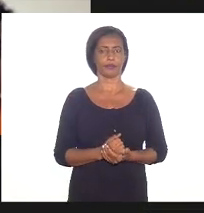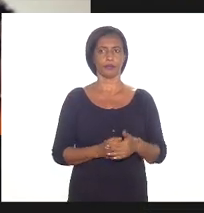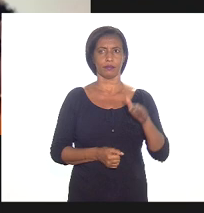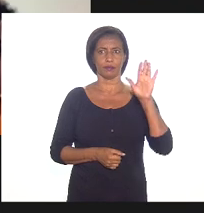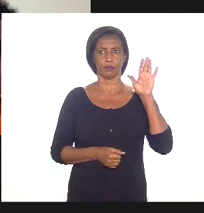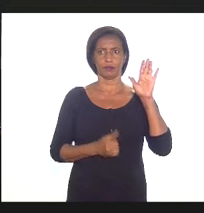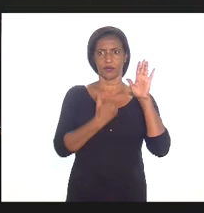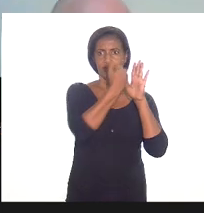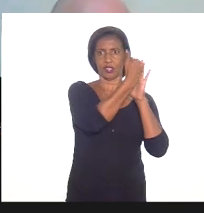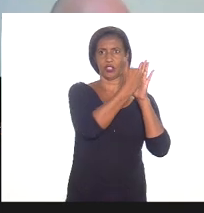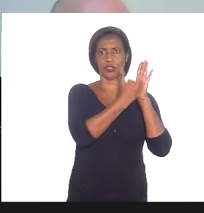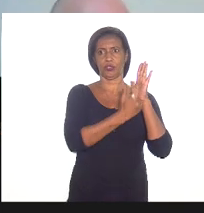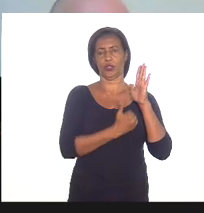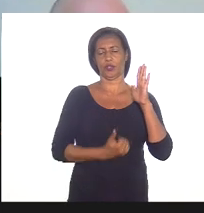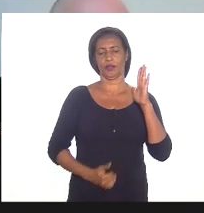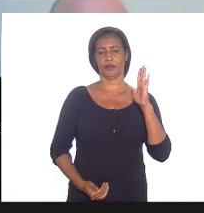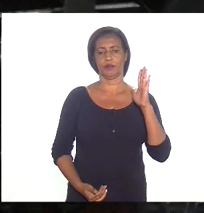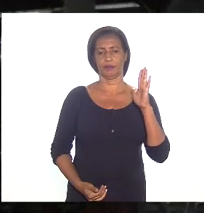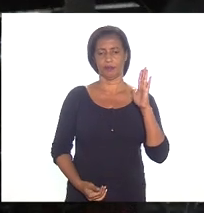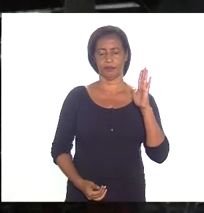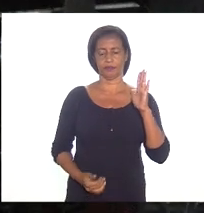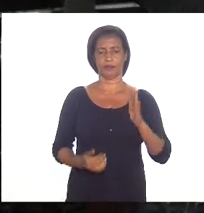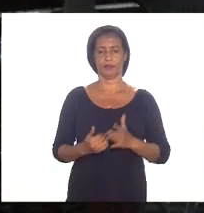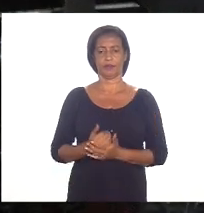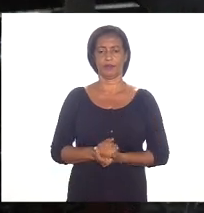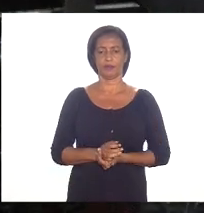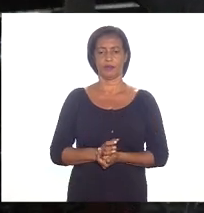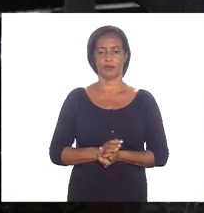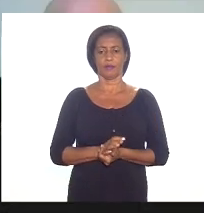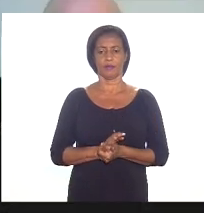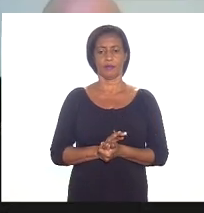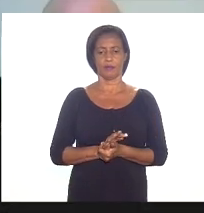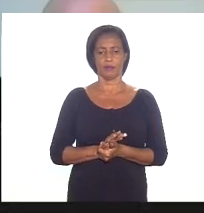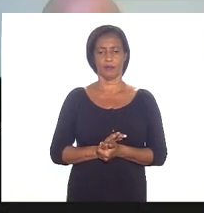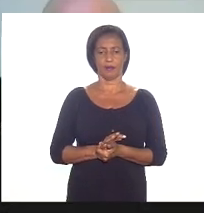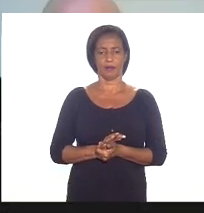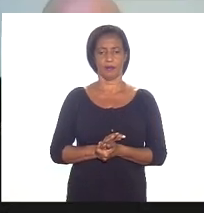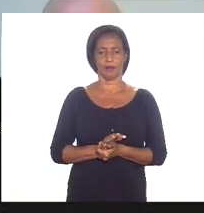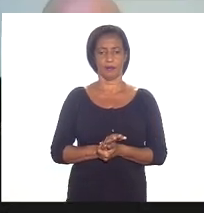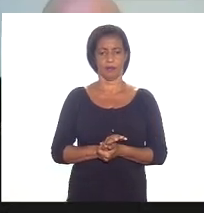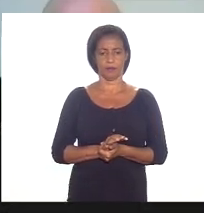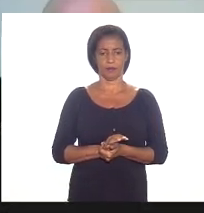presidente. Sim, deputada Mônica.